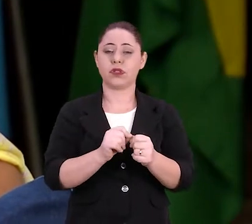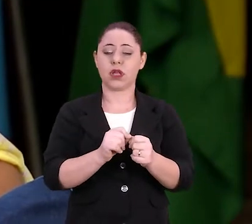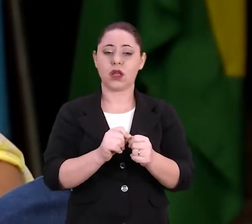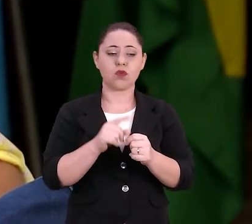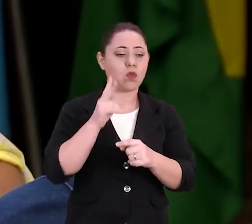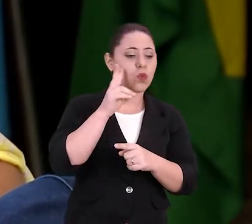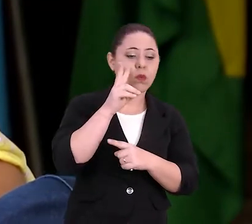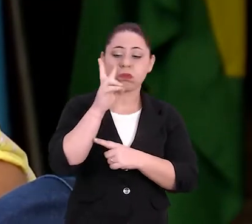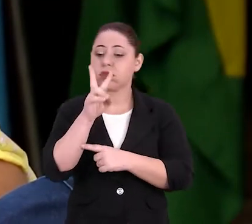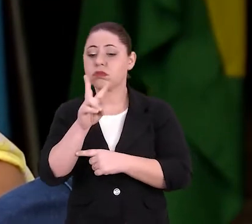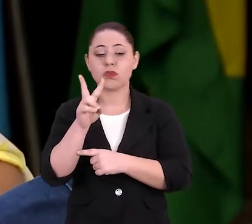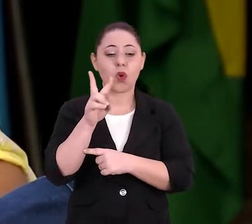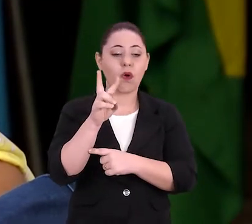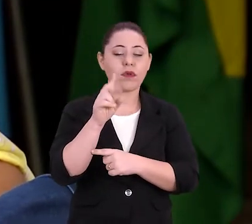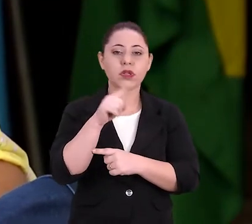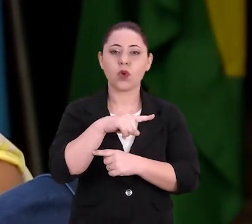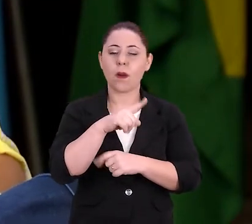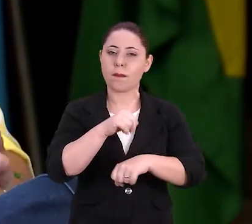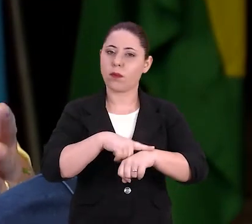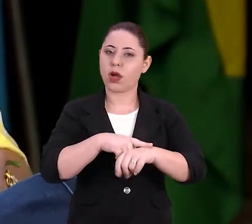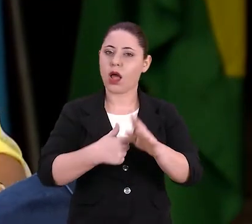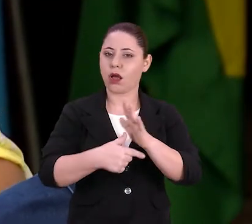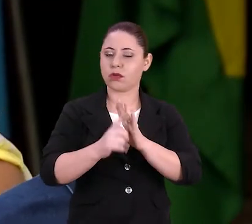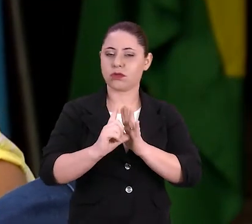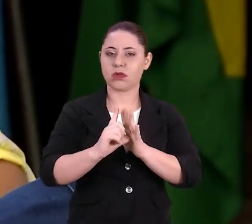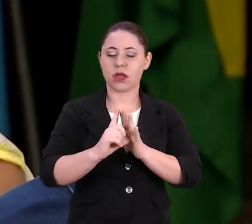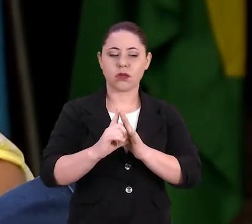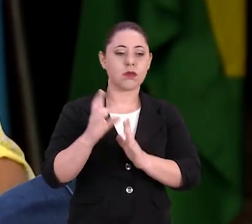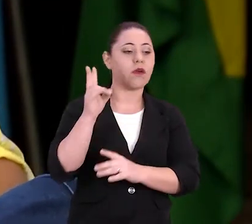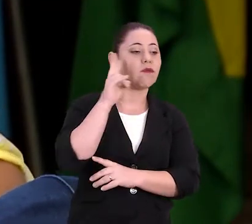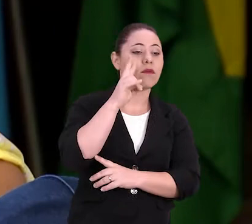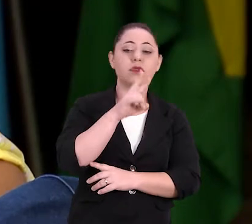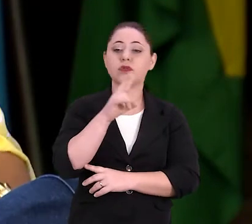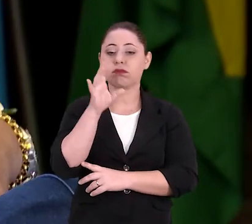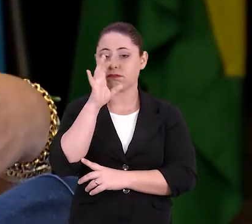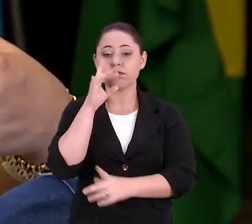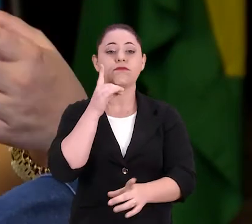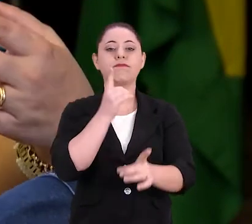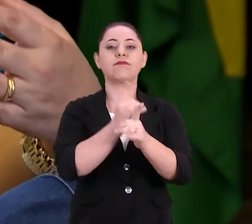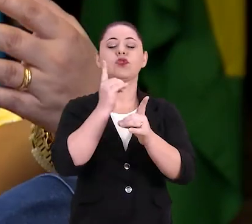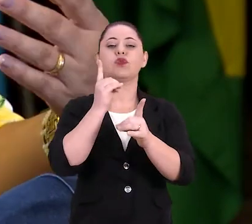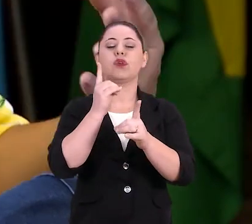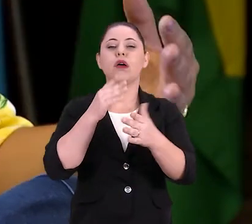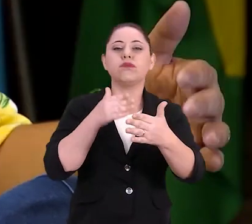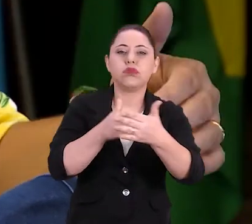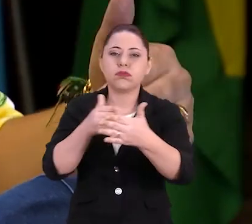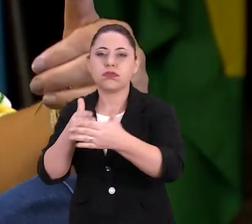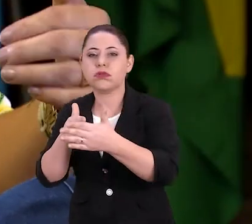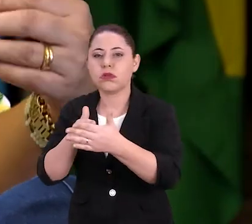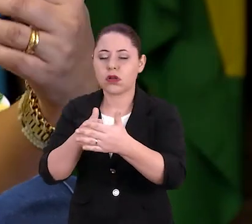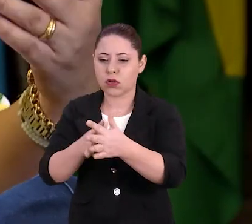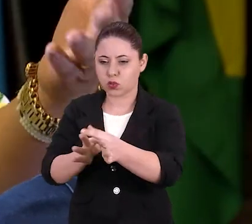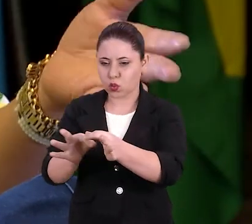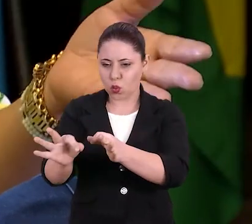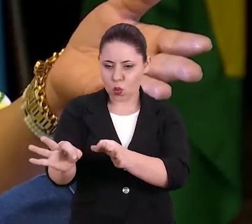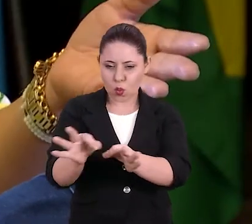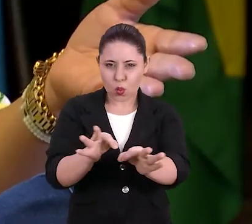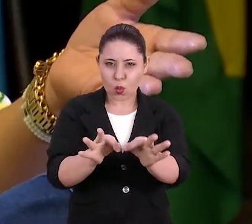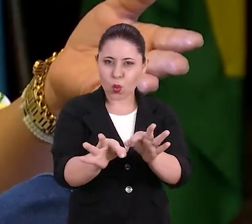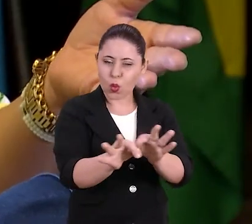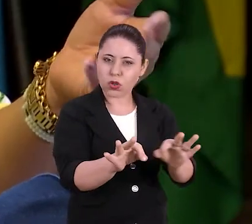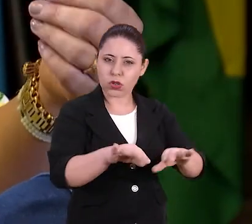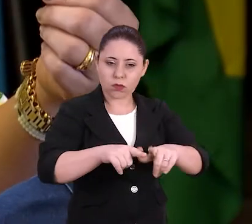fazemos vistoria nos locais de votação previamente para identificar algum obstáculo que